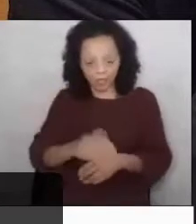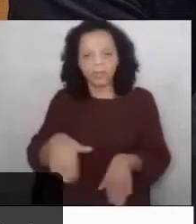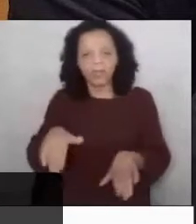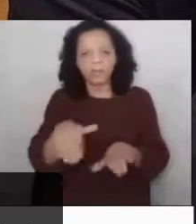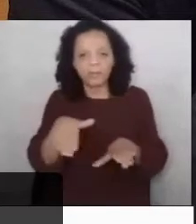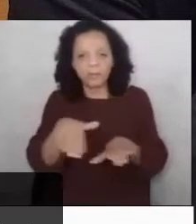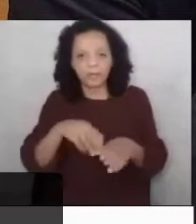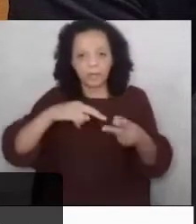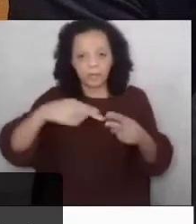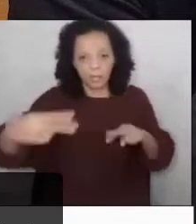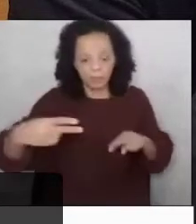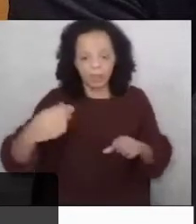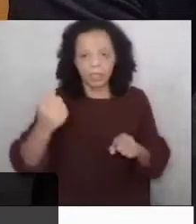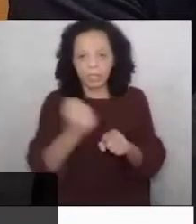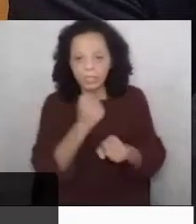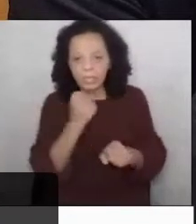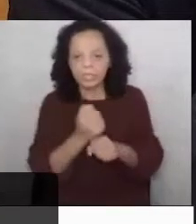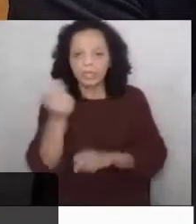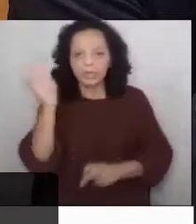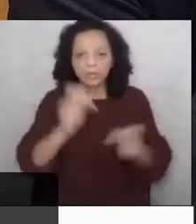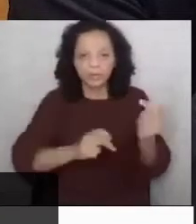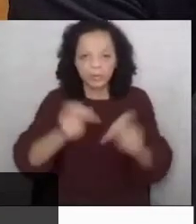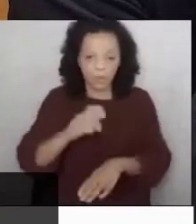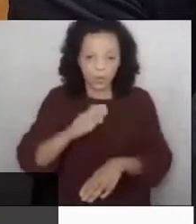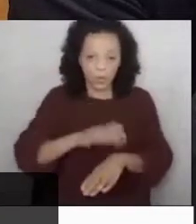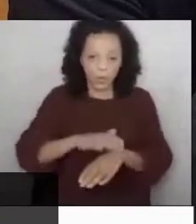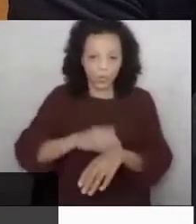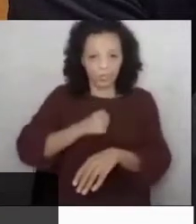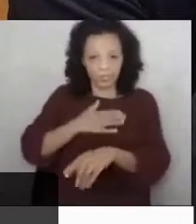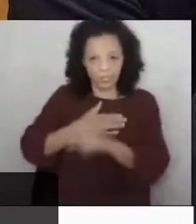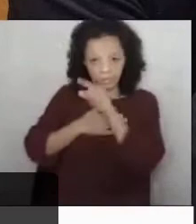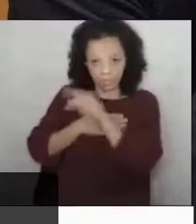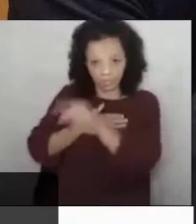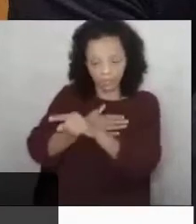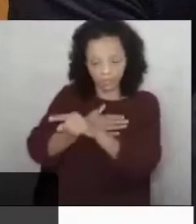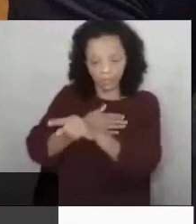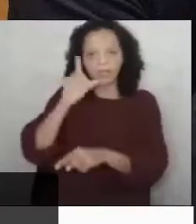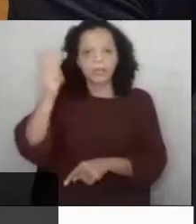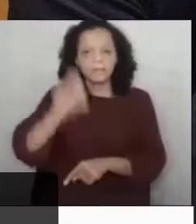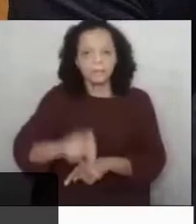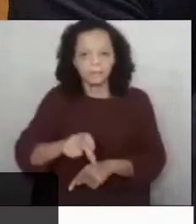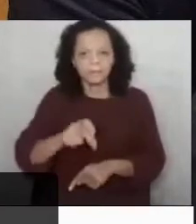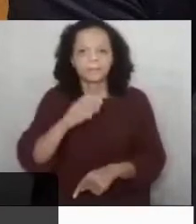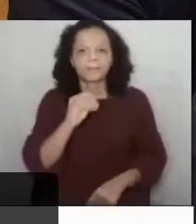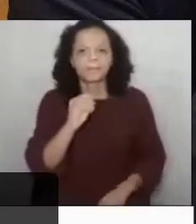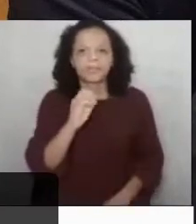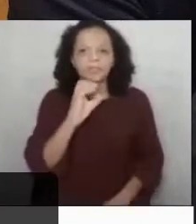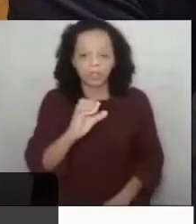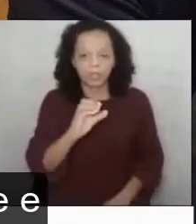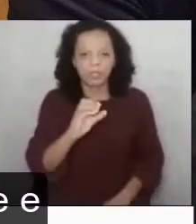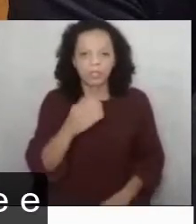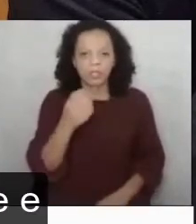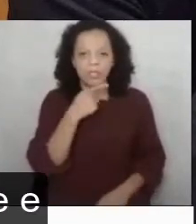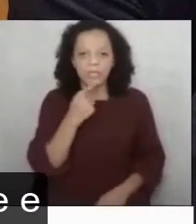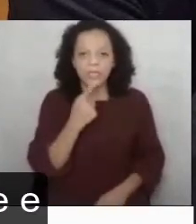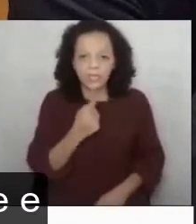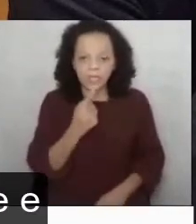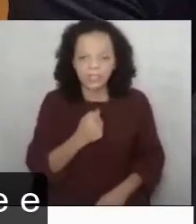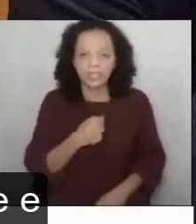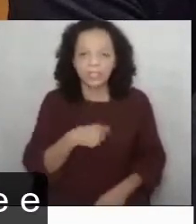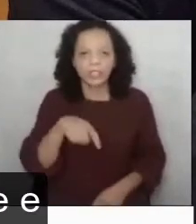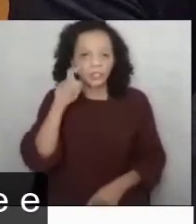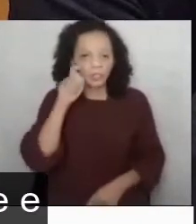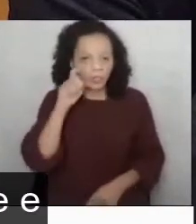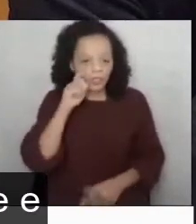do município nos exercícios realizados por esta mesma entidade e pela implementação dos Ok Secret operations no centro é responsável